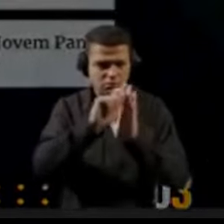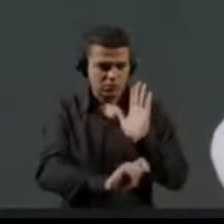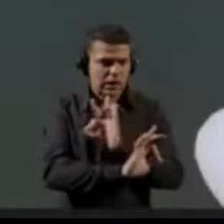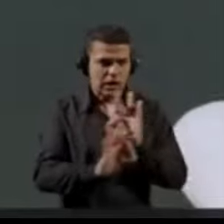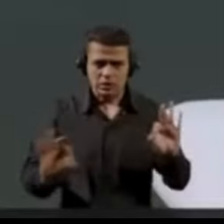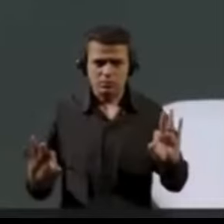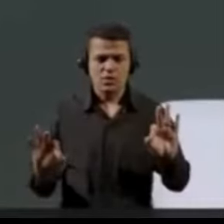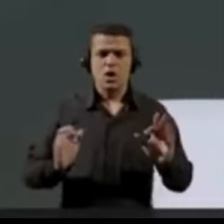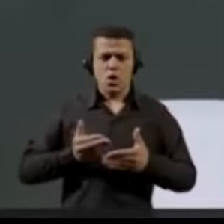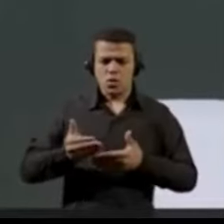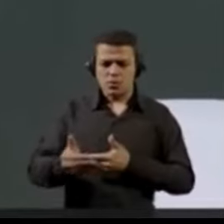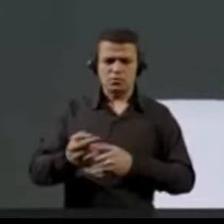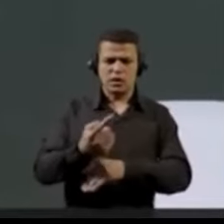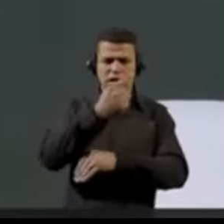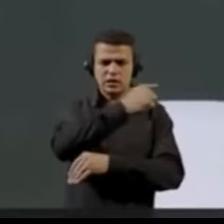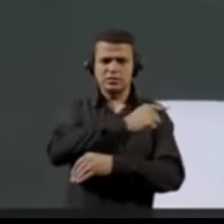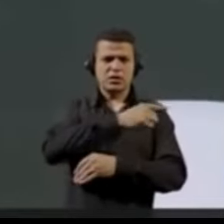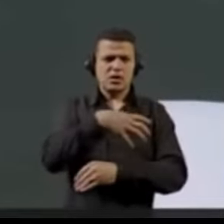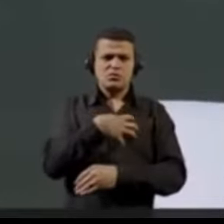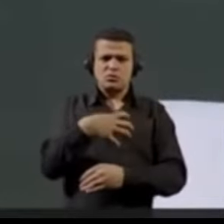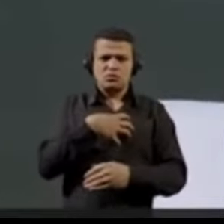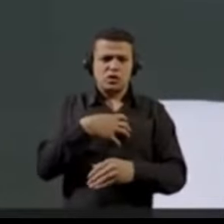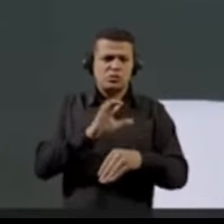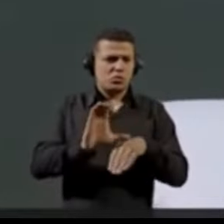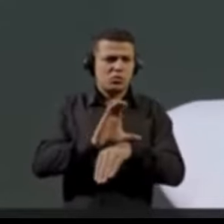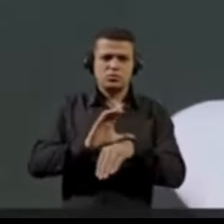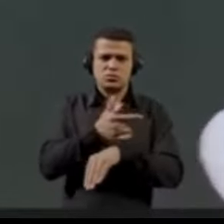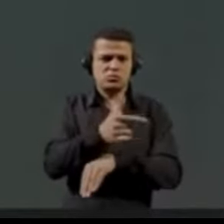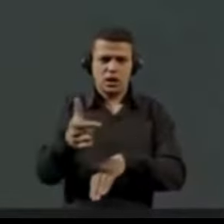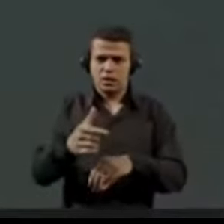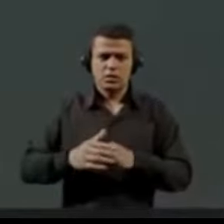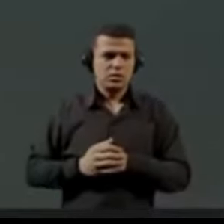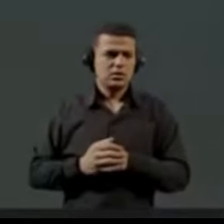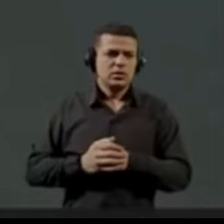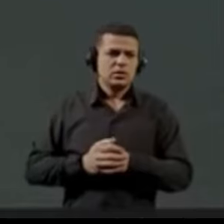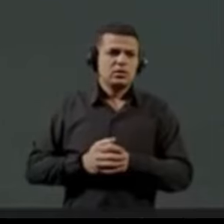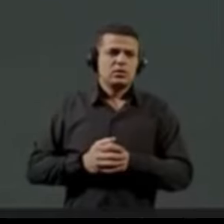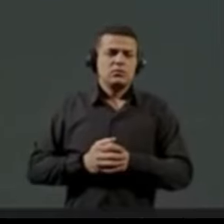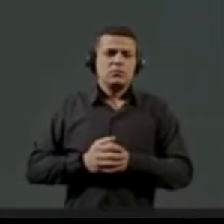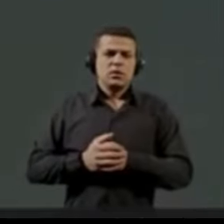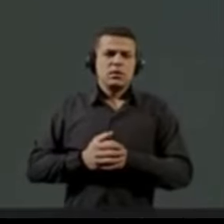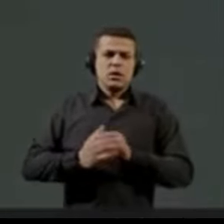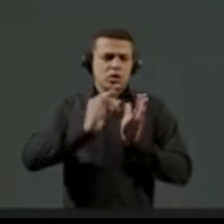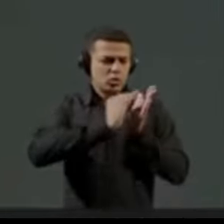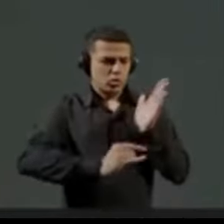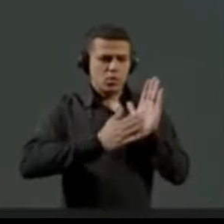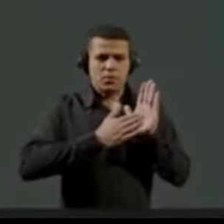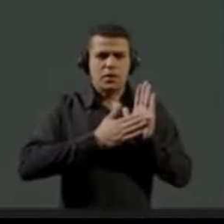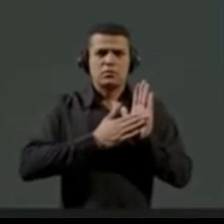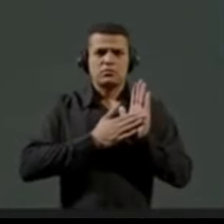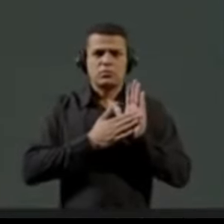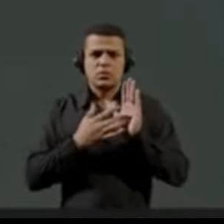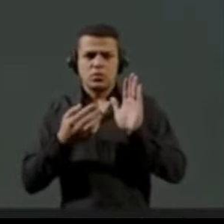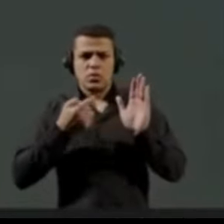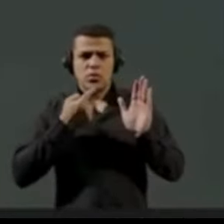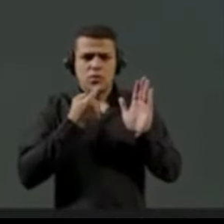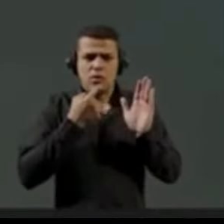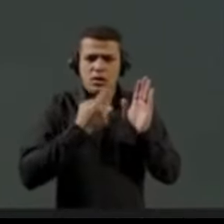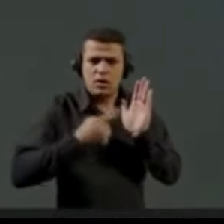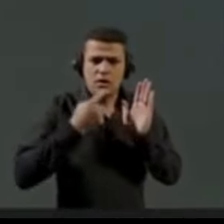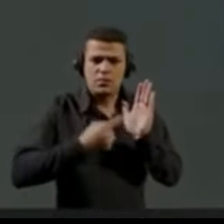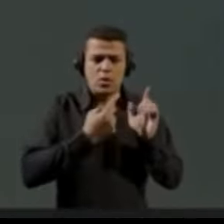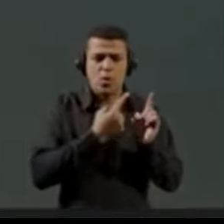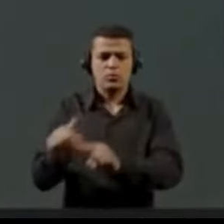começou numa instância de forma inconstitucional e ilegal, e é um inquérito que coloca tudo e todos que ousam questionar o